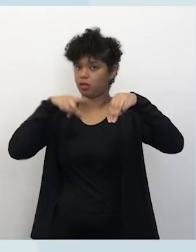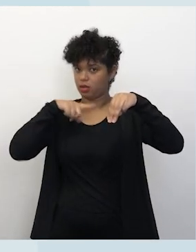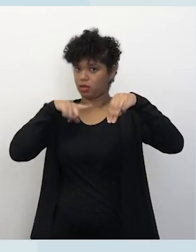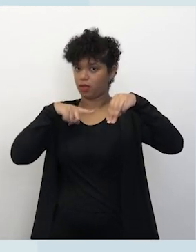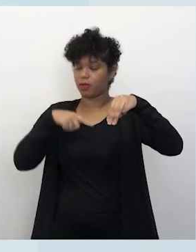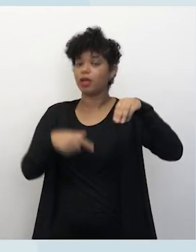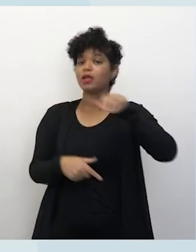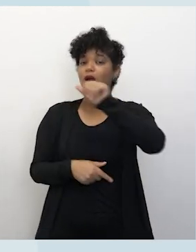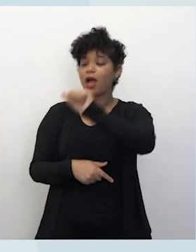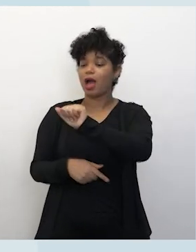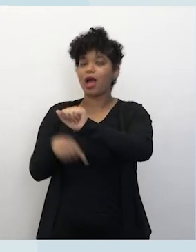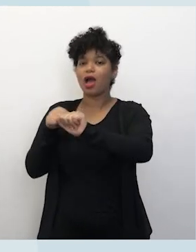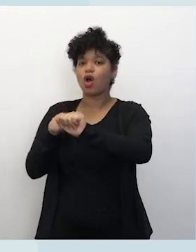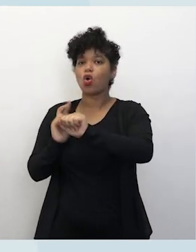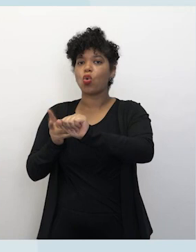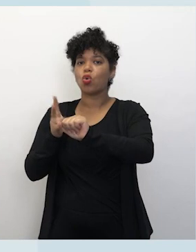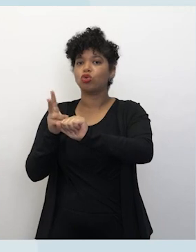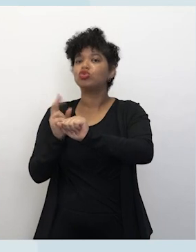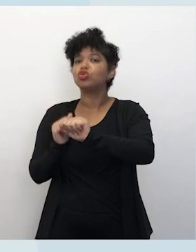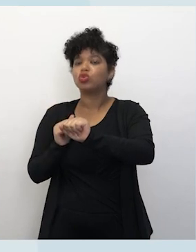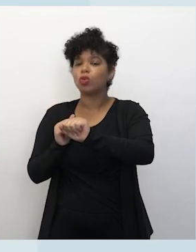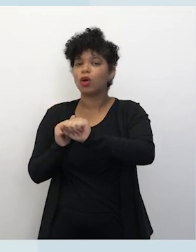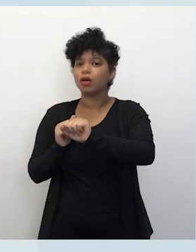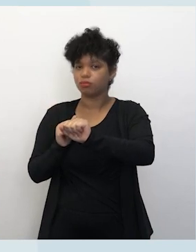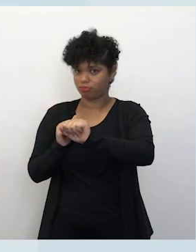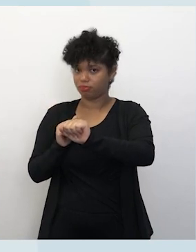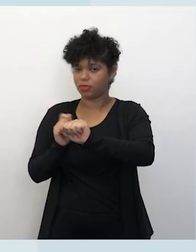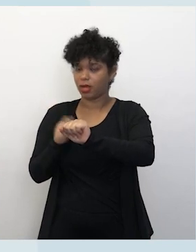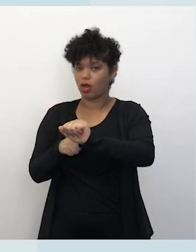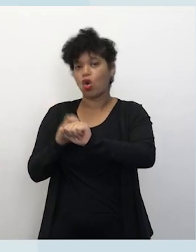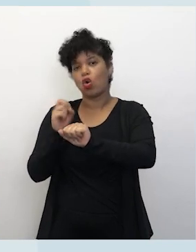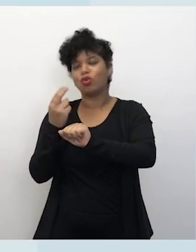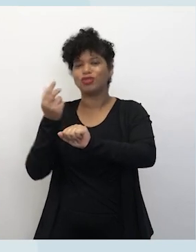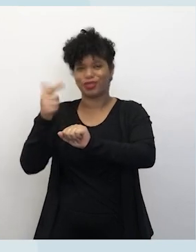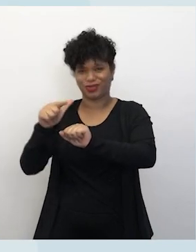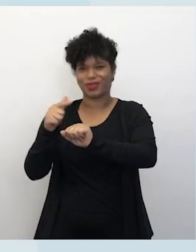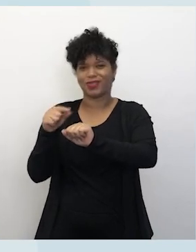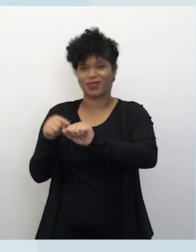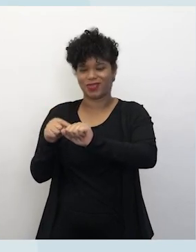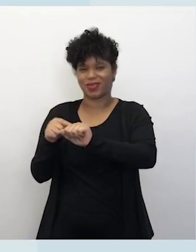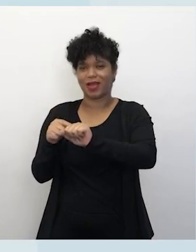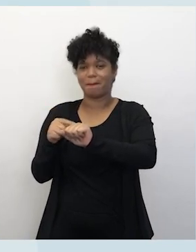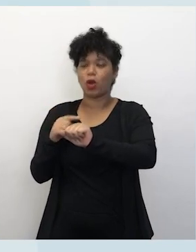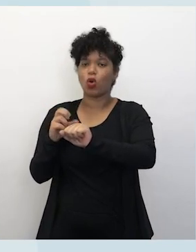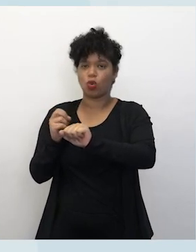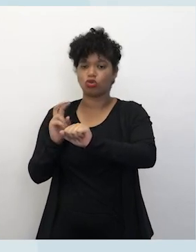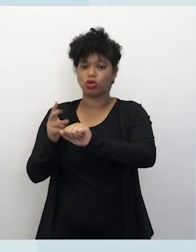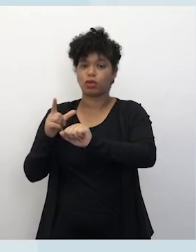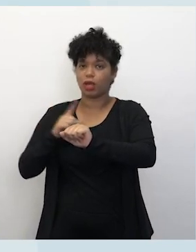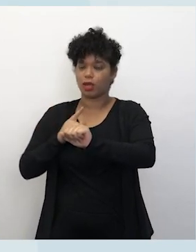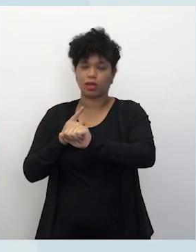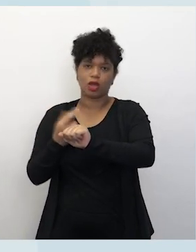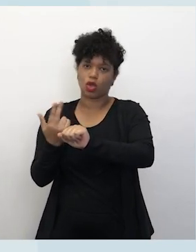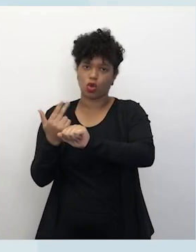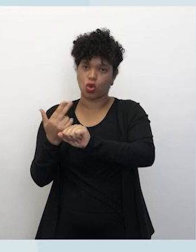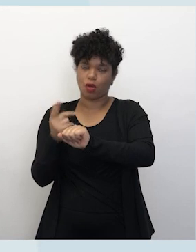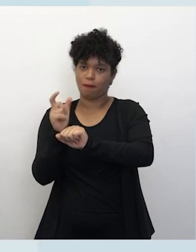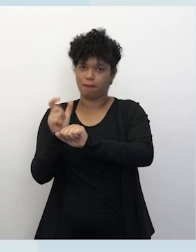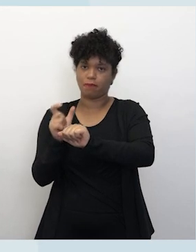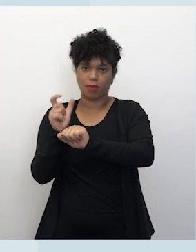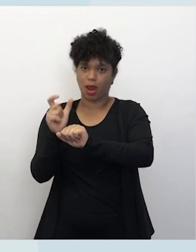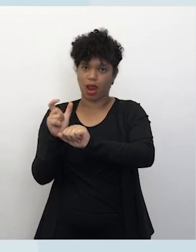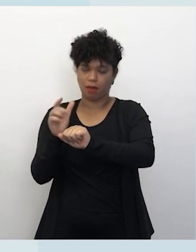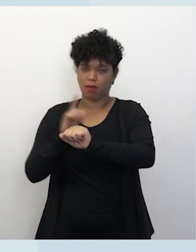a n. Aí, qual é o conceito? Conserva ou repete a base ou mantém, todas são sinônimos, levam ao